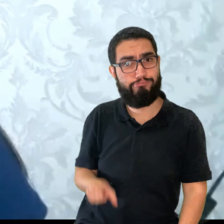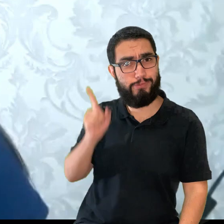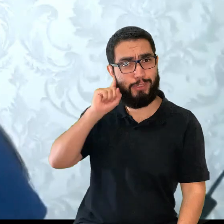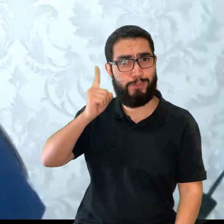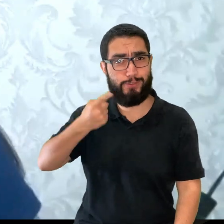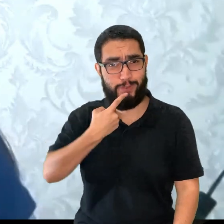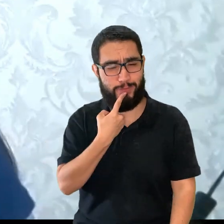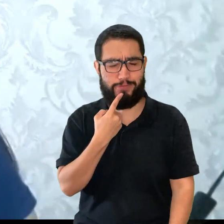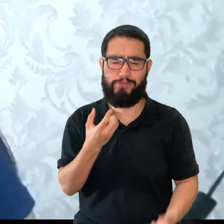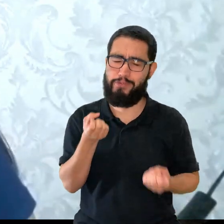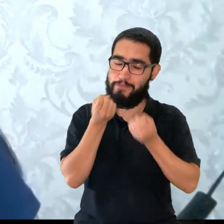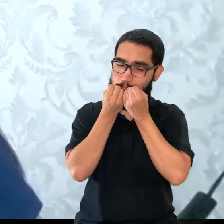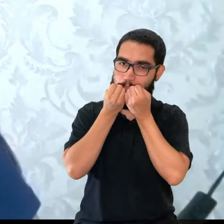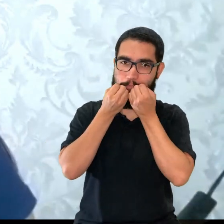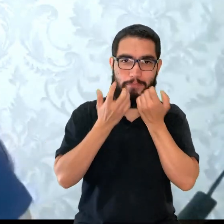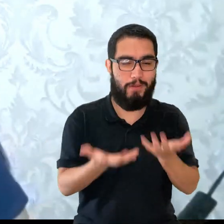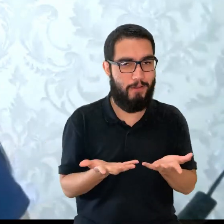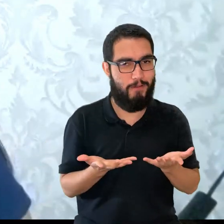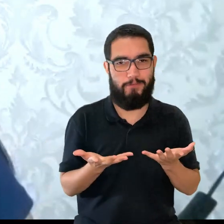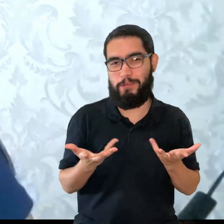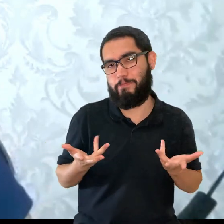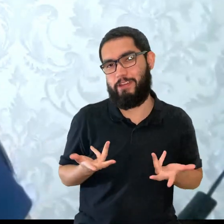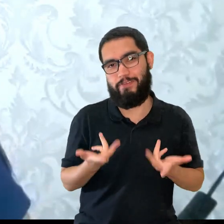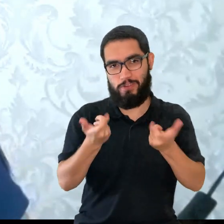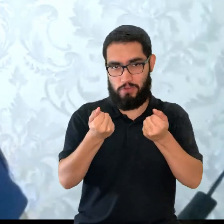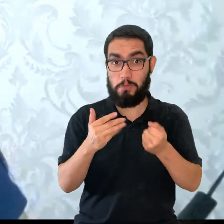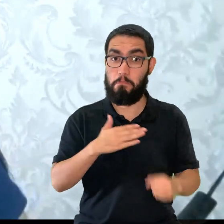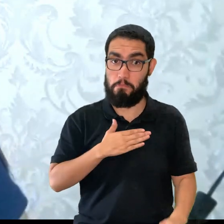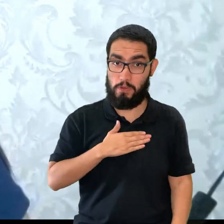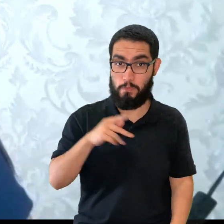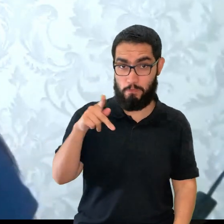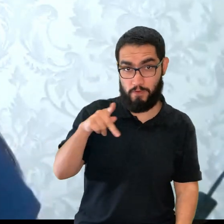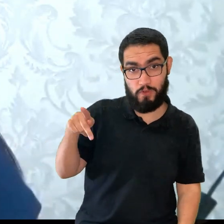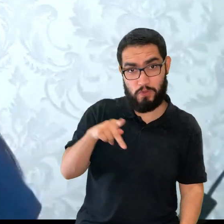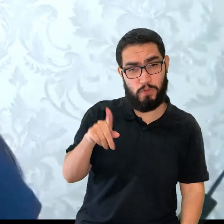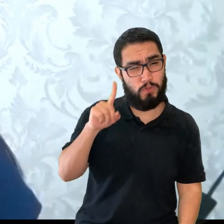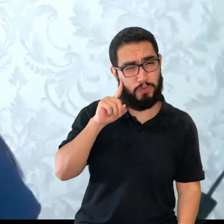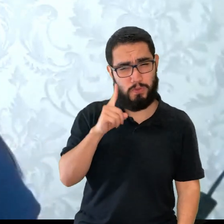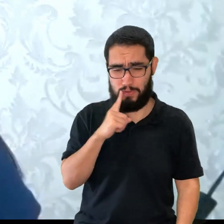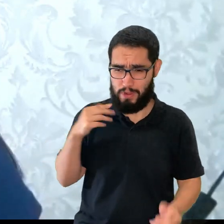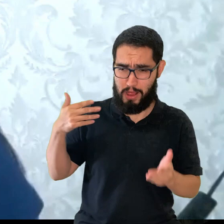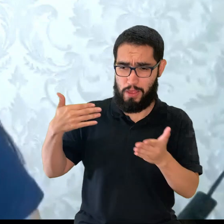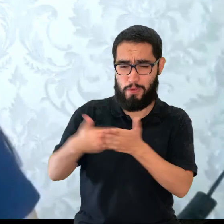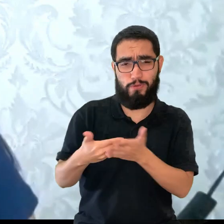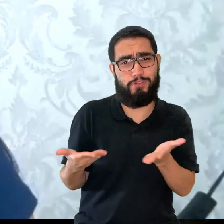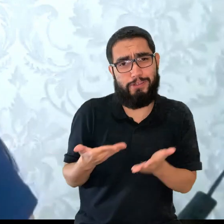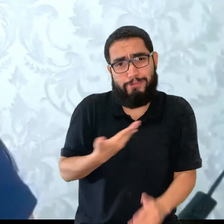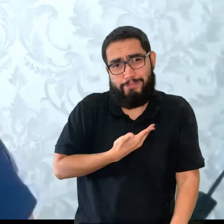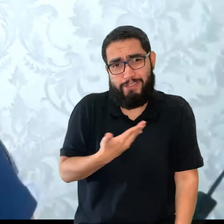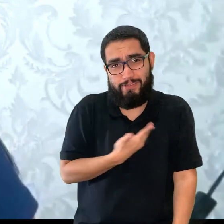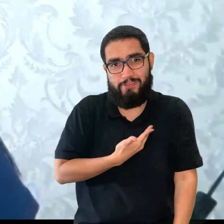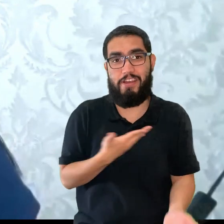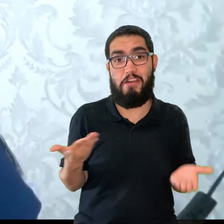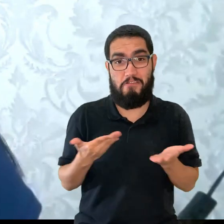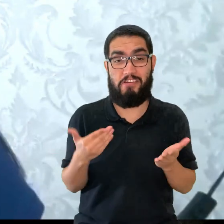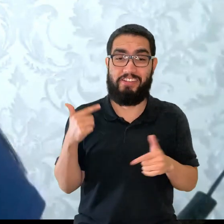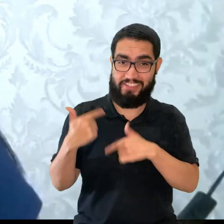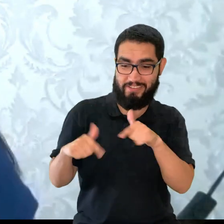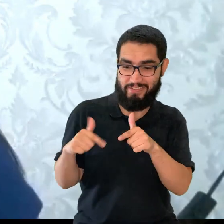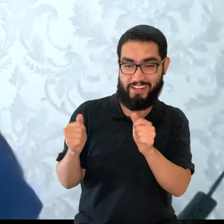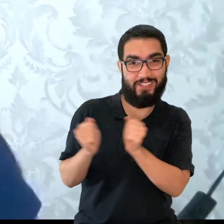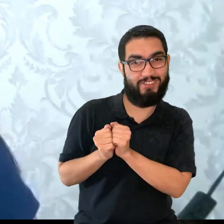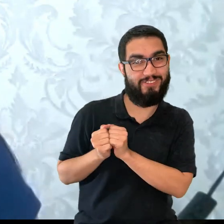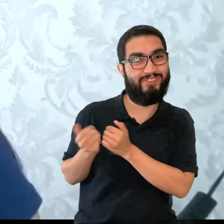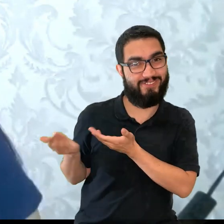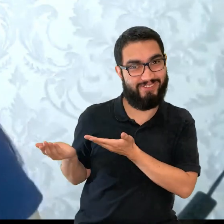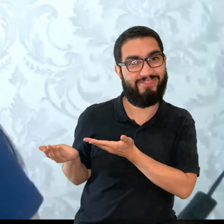surdo. Então é muito bom e eles dão aula sim e é maravilhoso. Os meus professores surdos até hoje são meus amigos e agora são